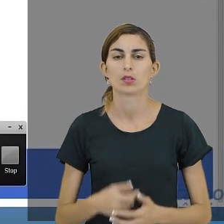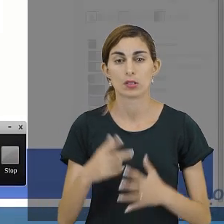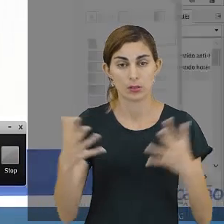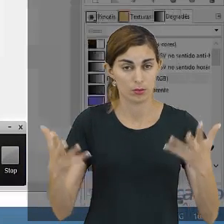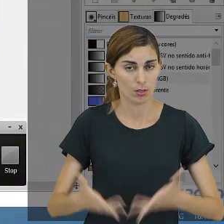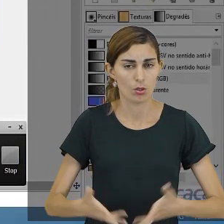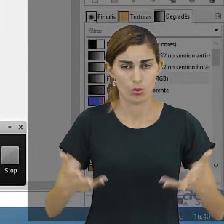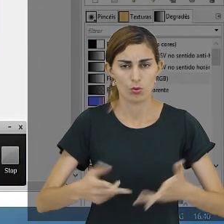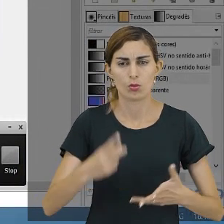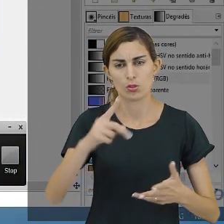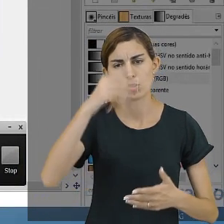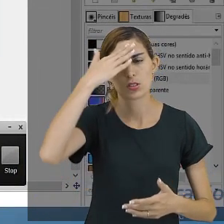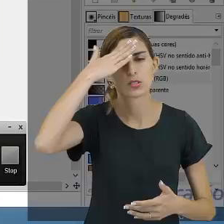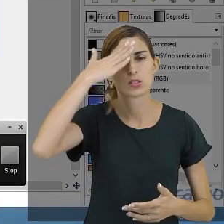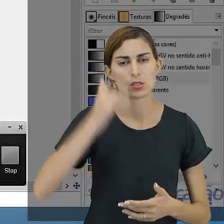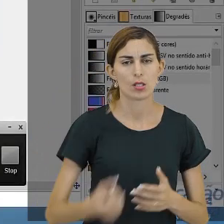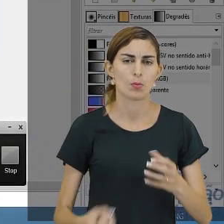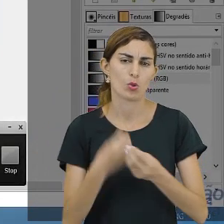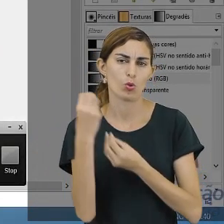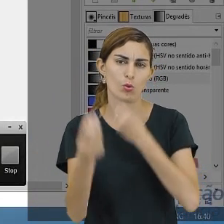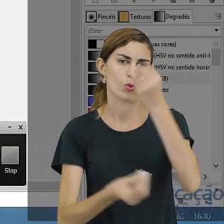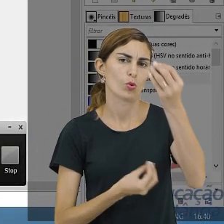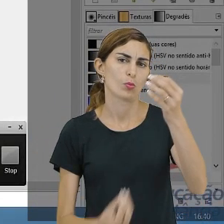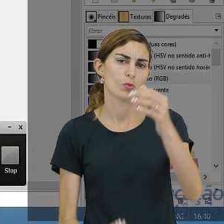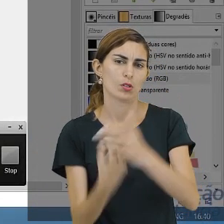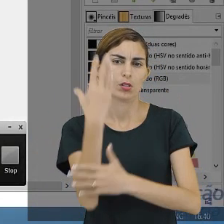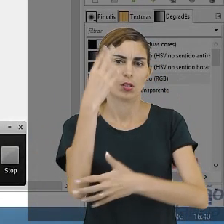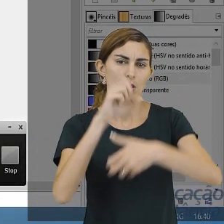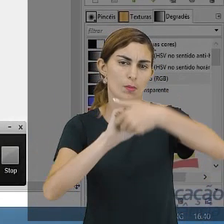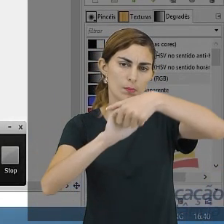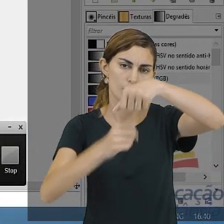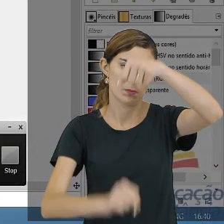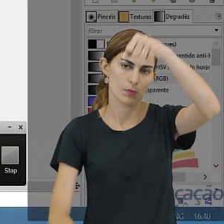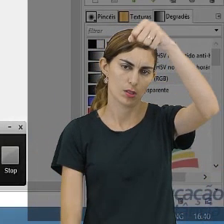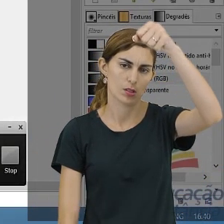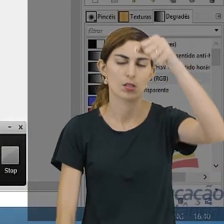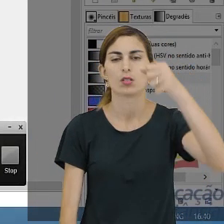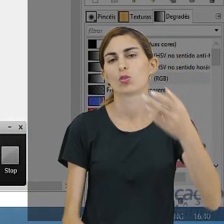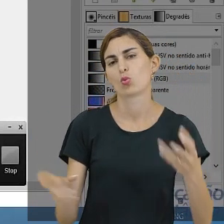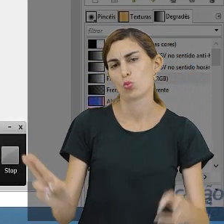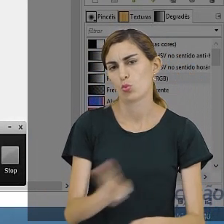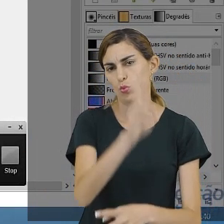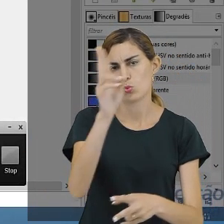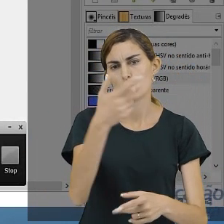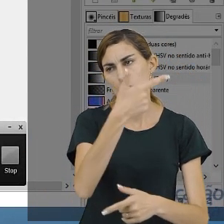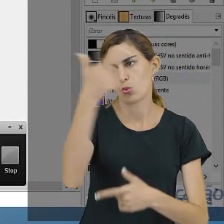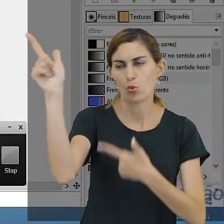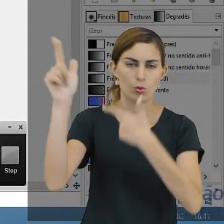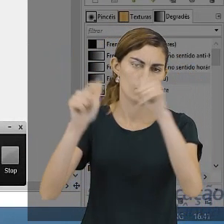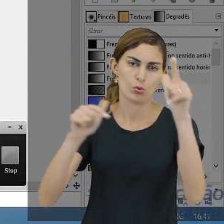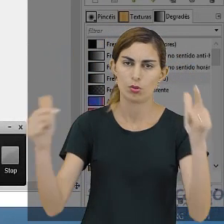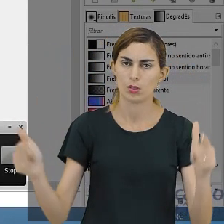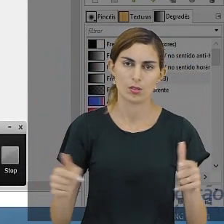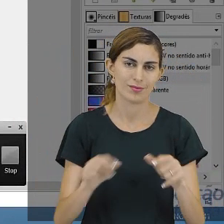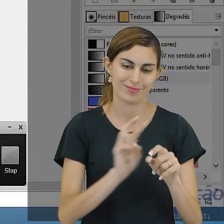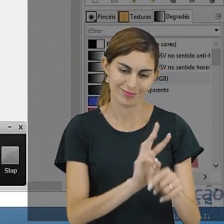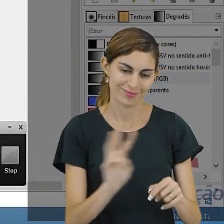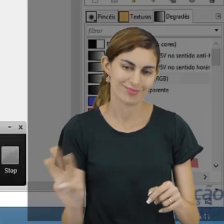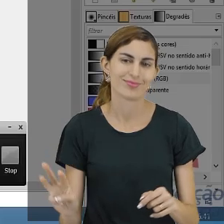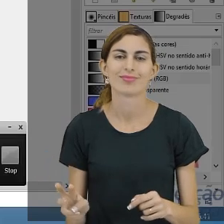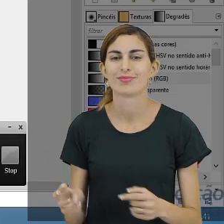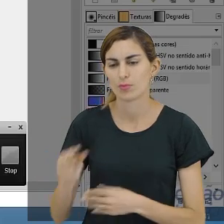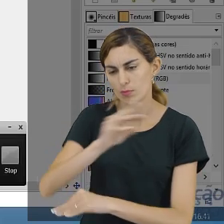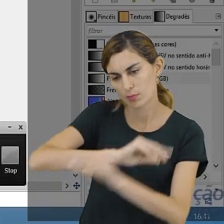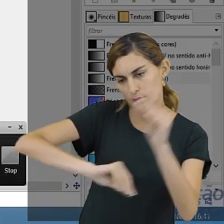Então, agora você já sabe como é possível criar esses tipos de banners, ou pelo menos criar essas composições usando algumas outras ferramentas aqui do GIMP